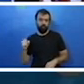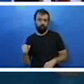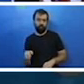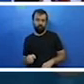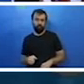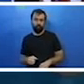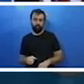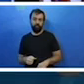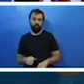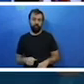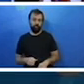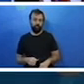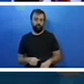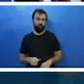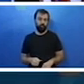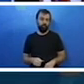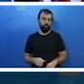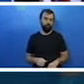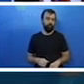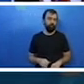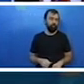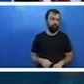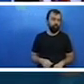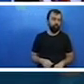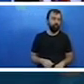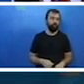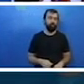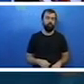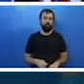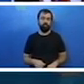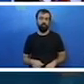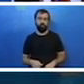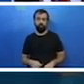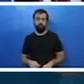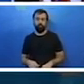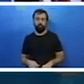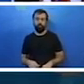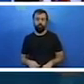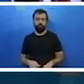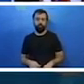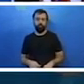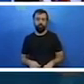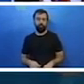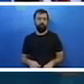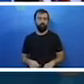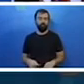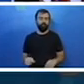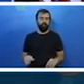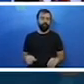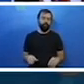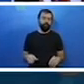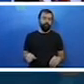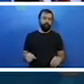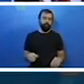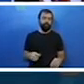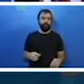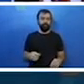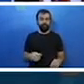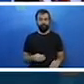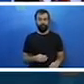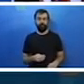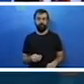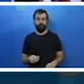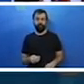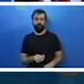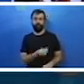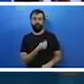O que trazia as informações do que estava acontecendo no mundo? Eles poderiam reivindicar melhores condições de vida, melhor acesso